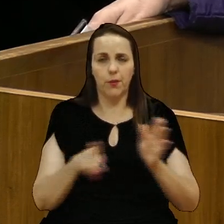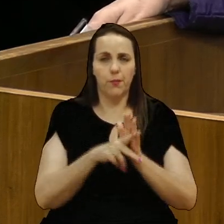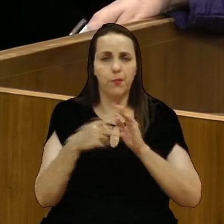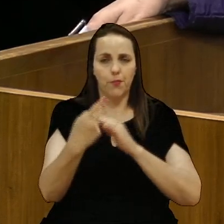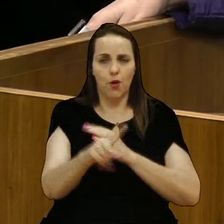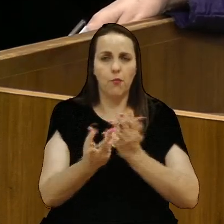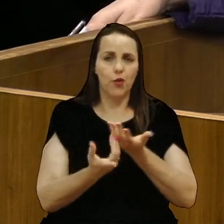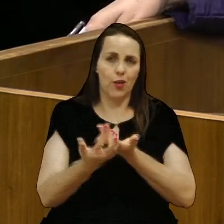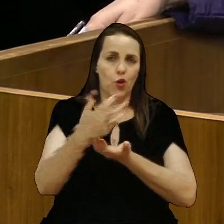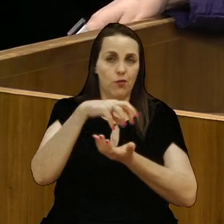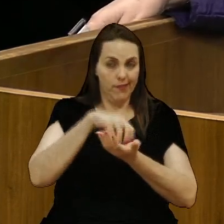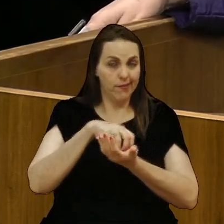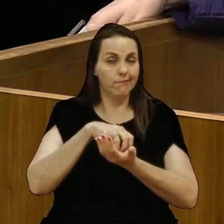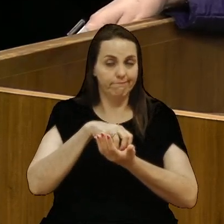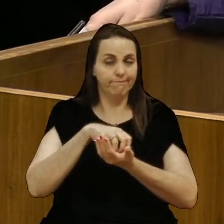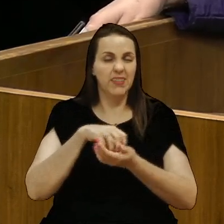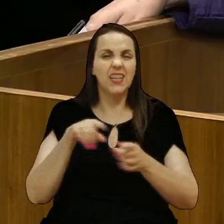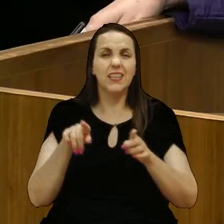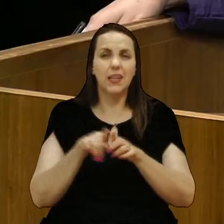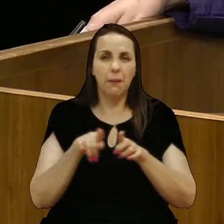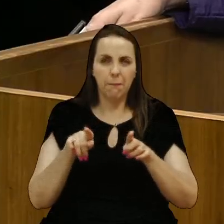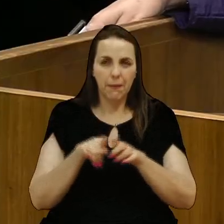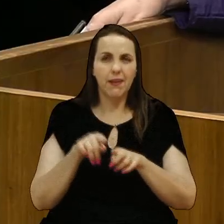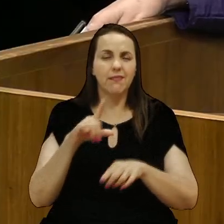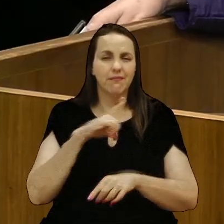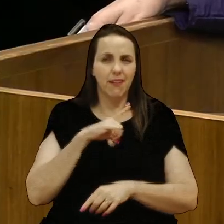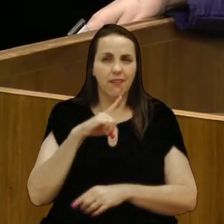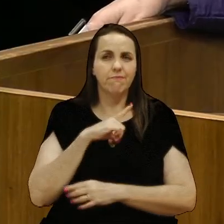da Codeca, e tem, inclusive,